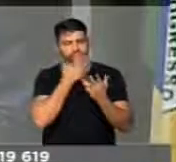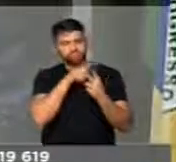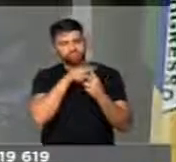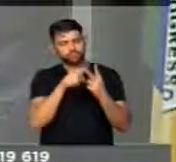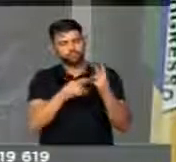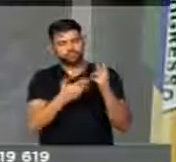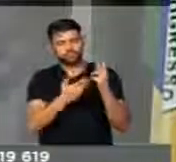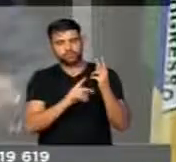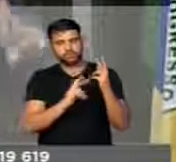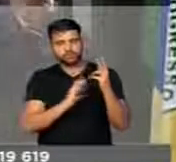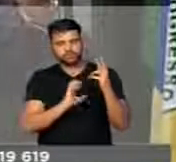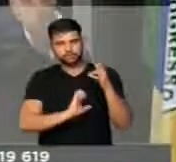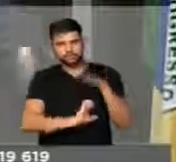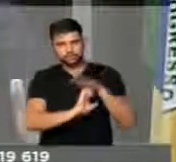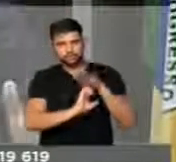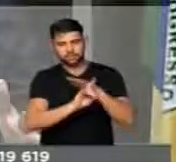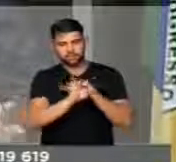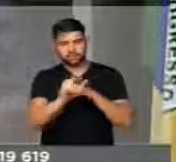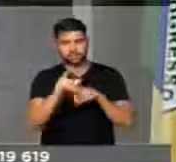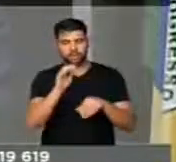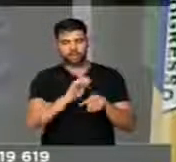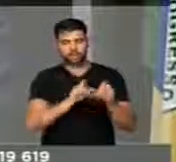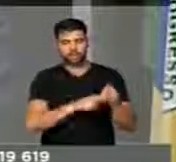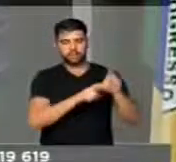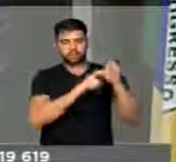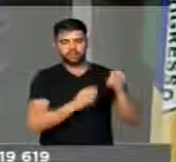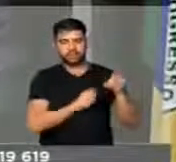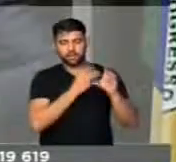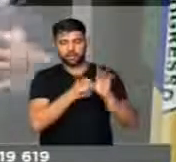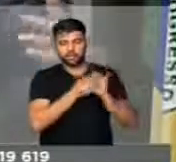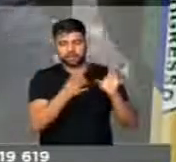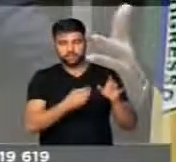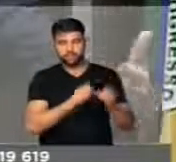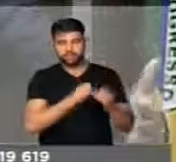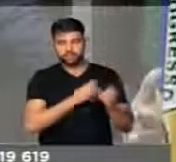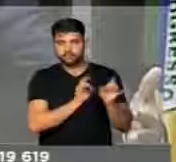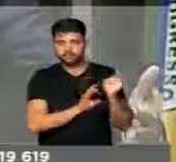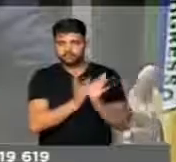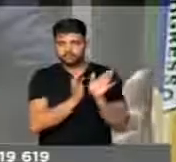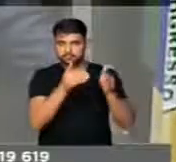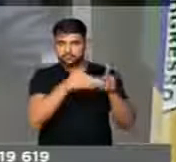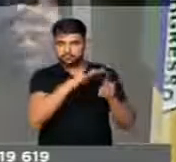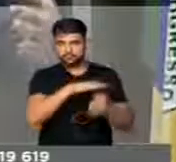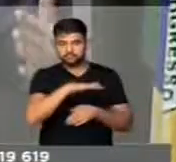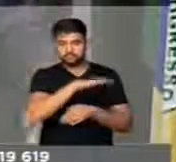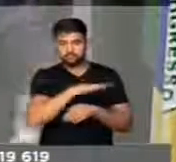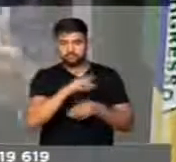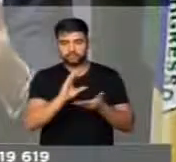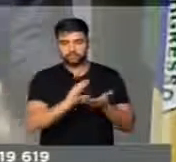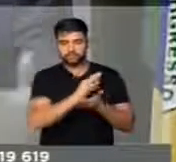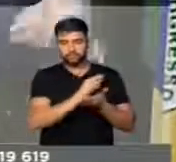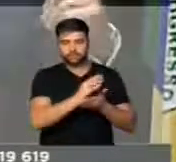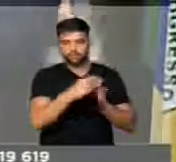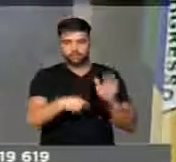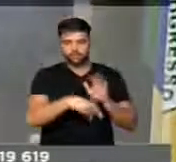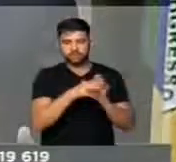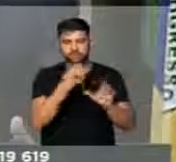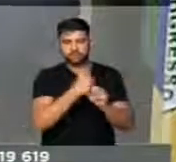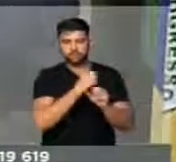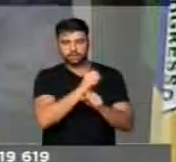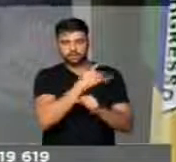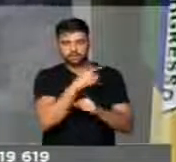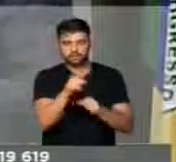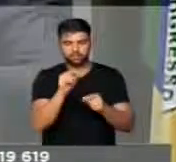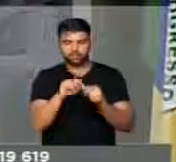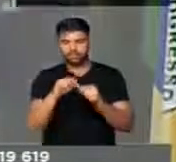empresas estatais: as chamadas dependentes, que vivem exclusivamente dos recursos que vêm do orçamento da